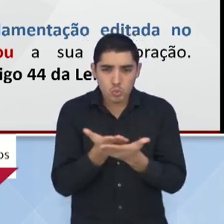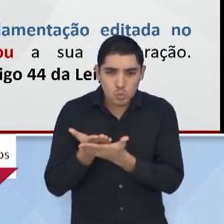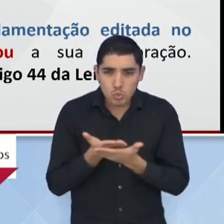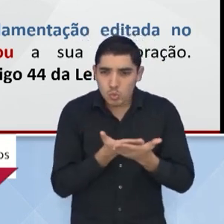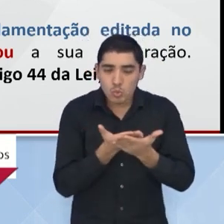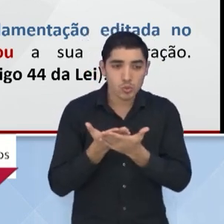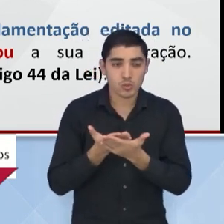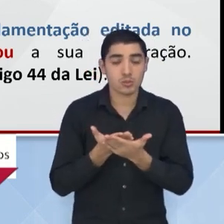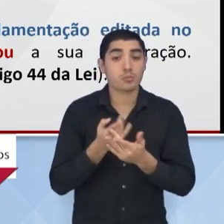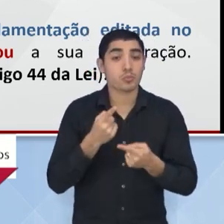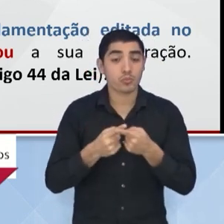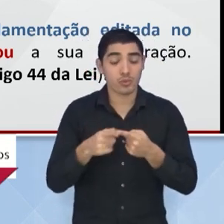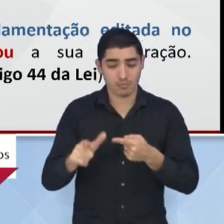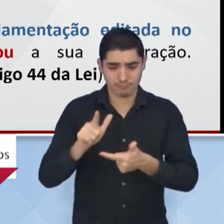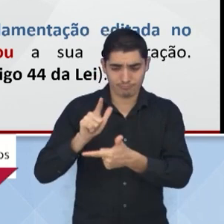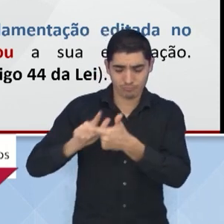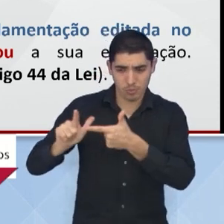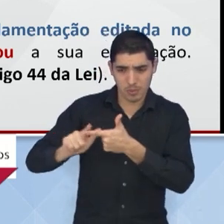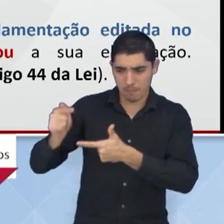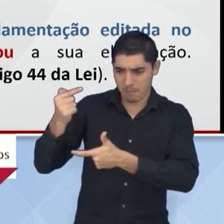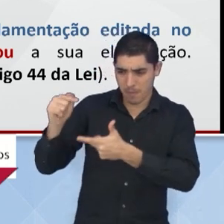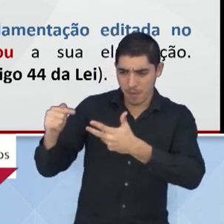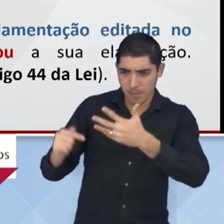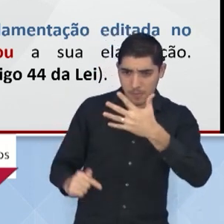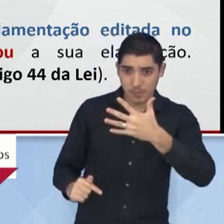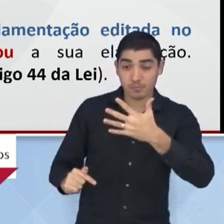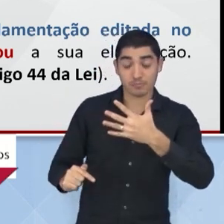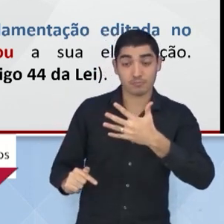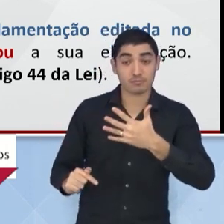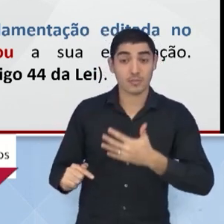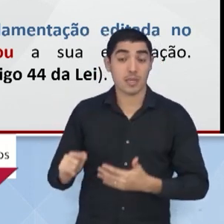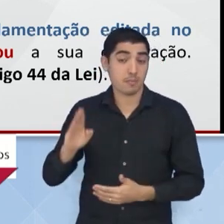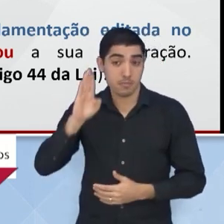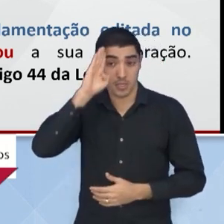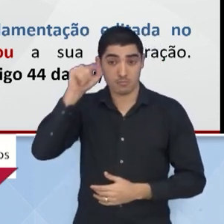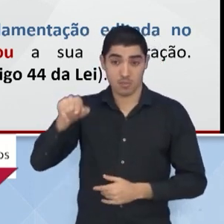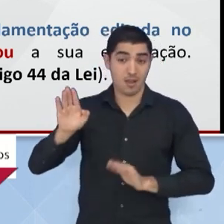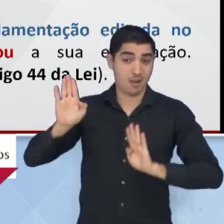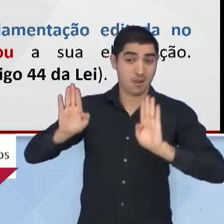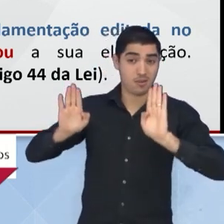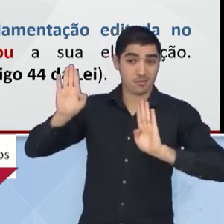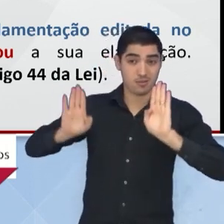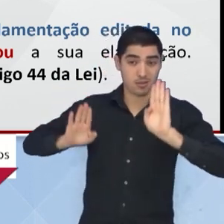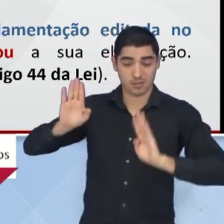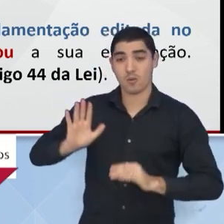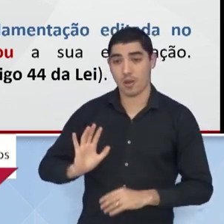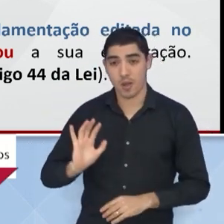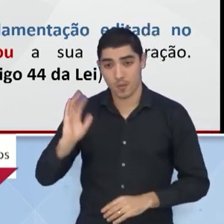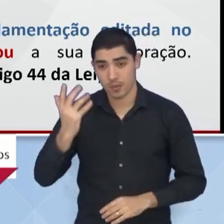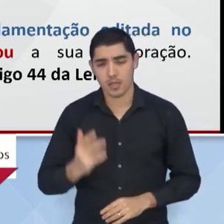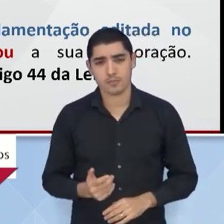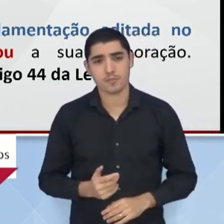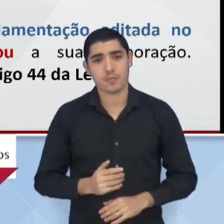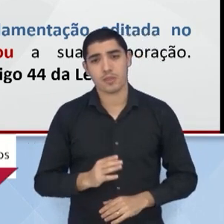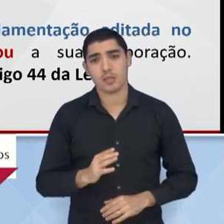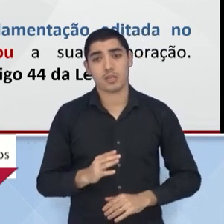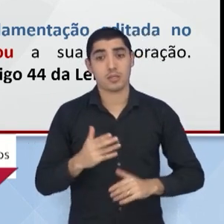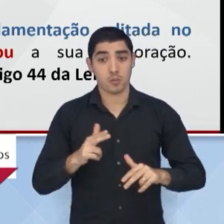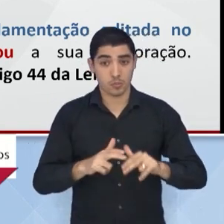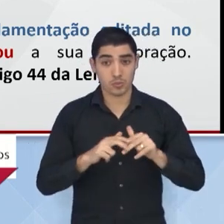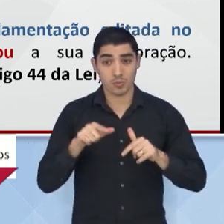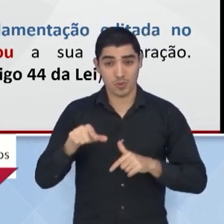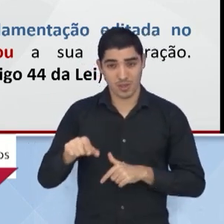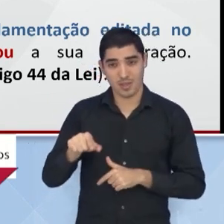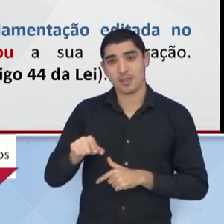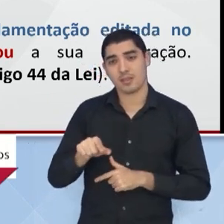muitos problemas que a gente vê em licitações inclusive problemas que vinham da 8666 eu acredito que o etp vai ser um ponto de